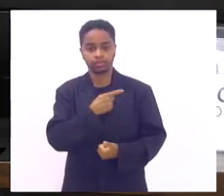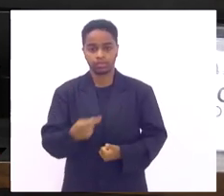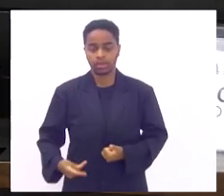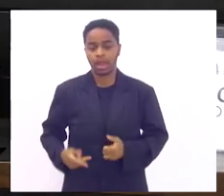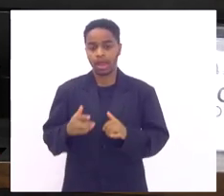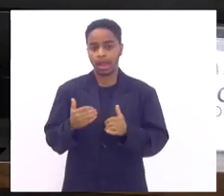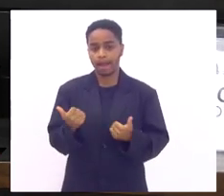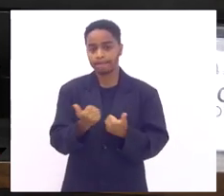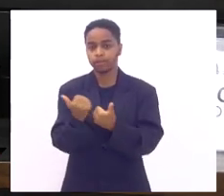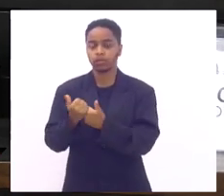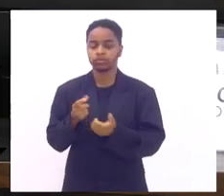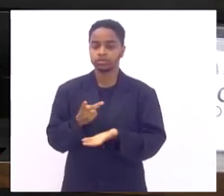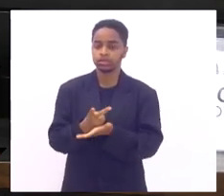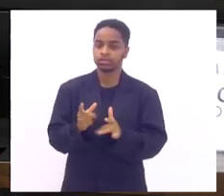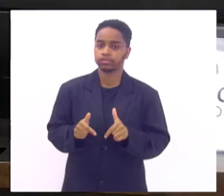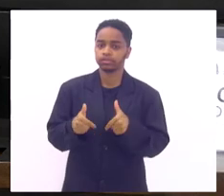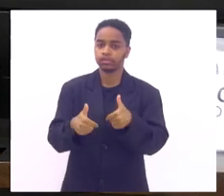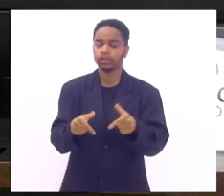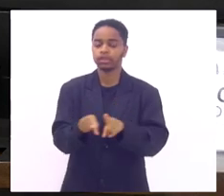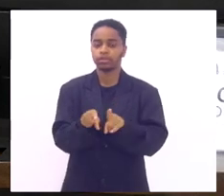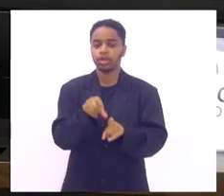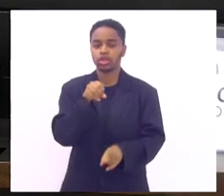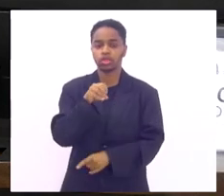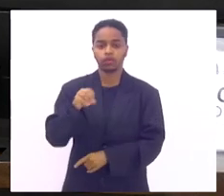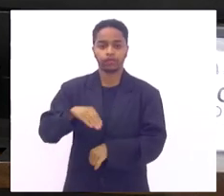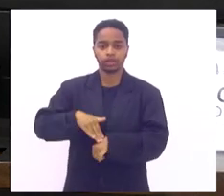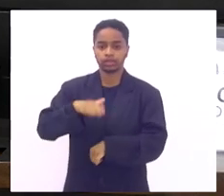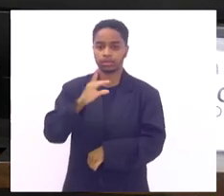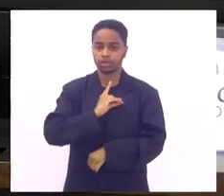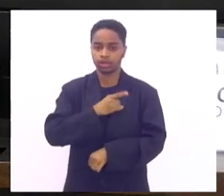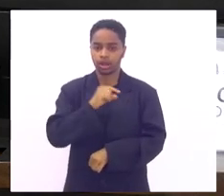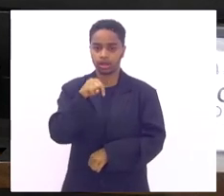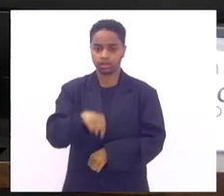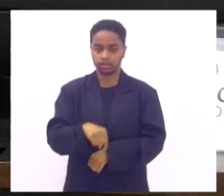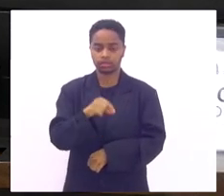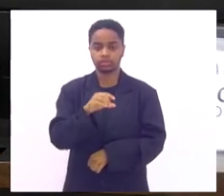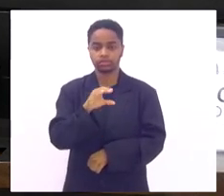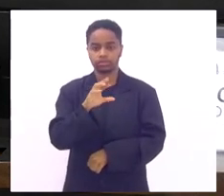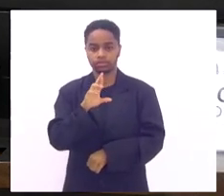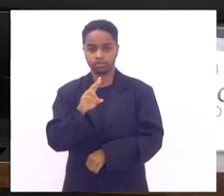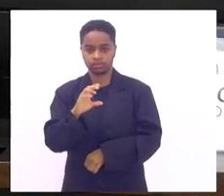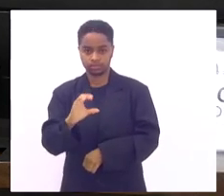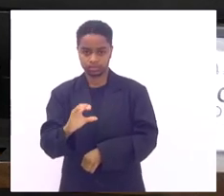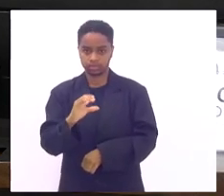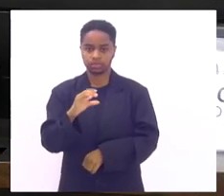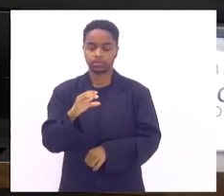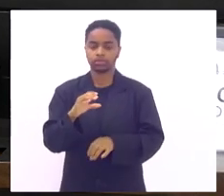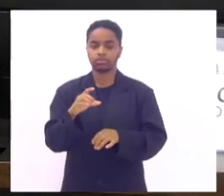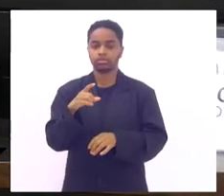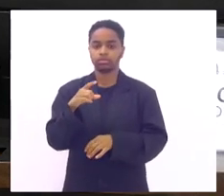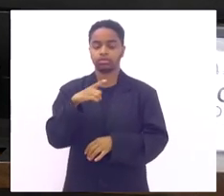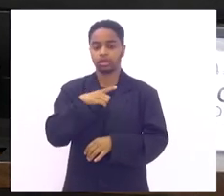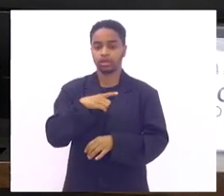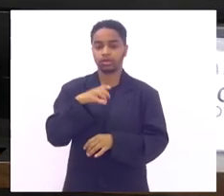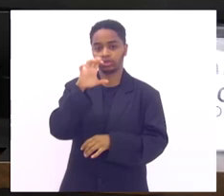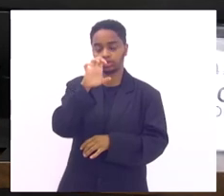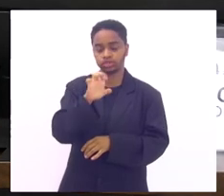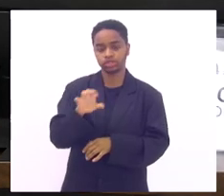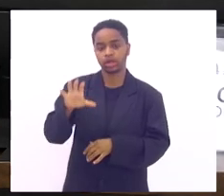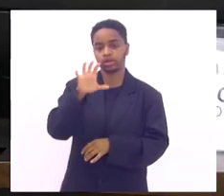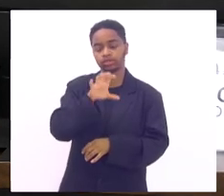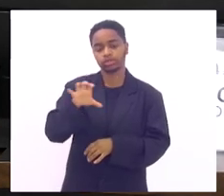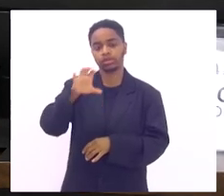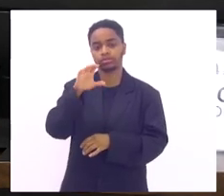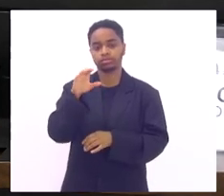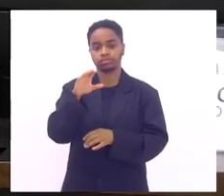nas ações, os nossos mais de 90 delegados do estado do CRC espalhados pelo estado do Rio de Janeiro inteiro, os